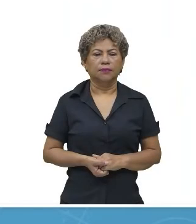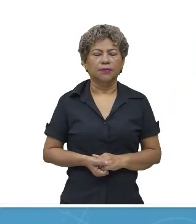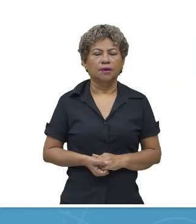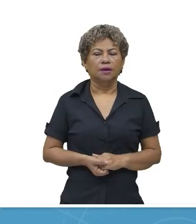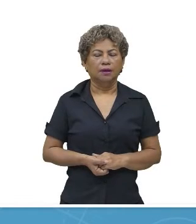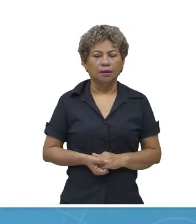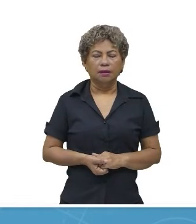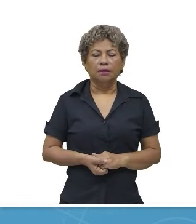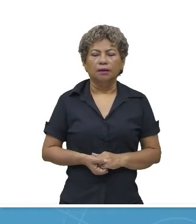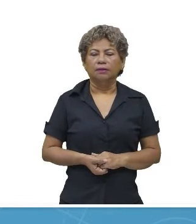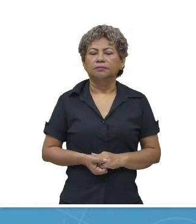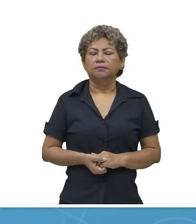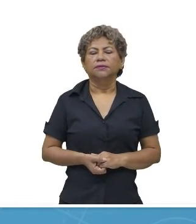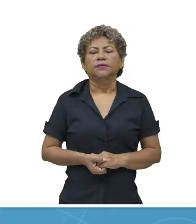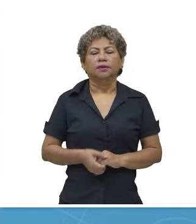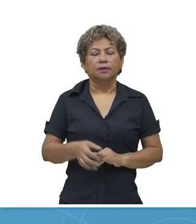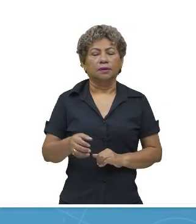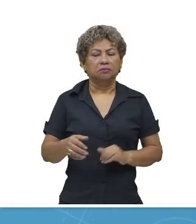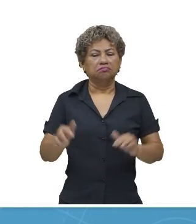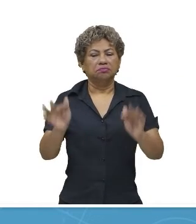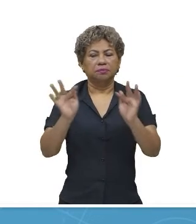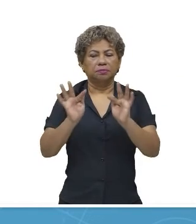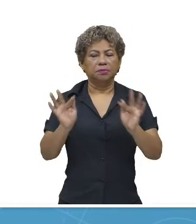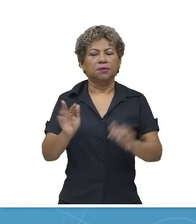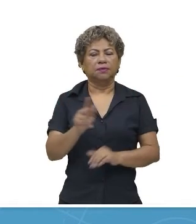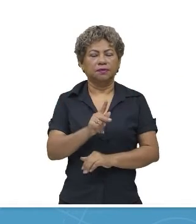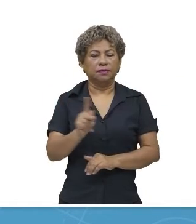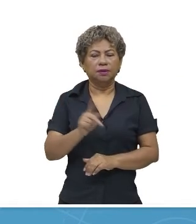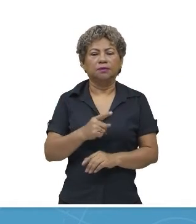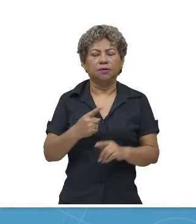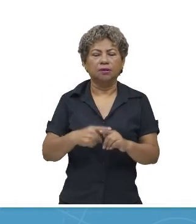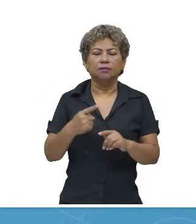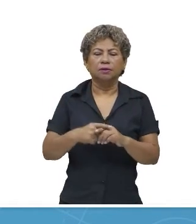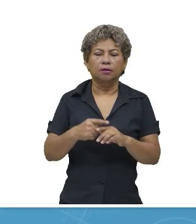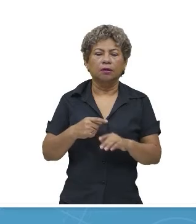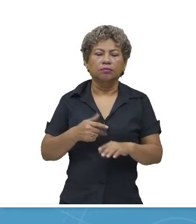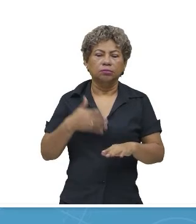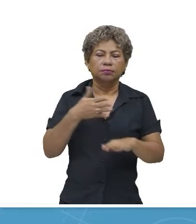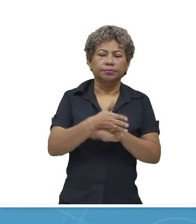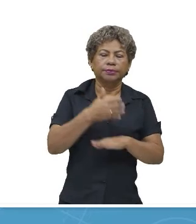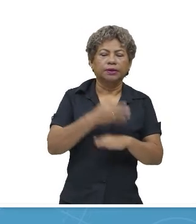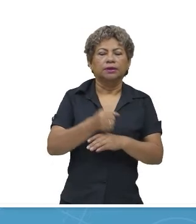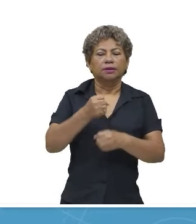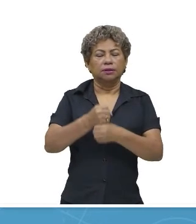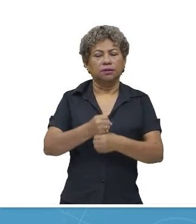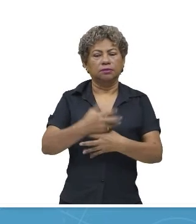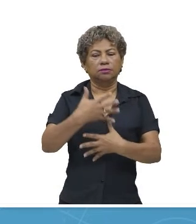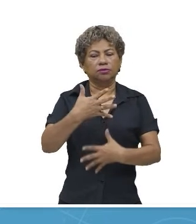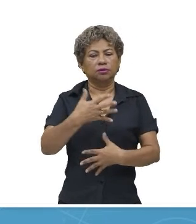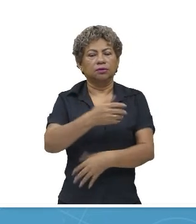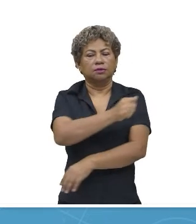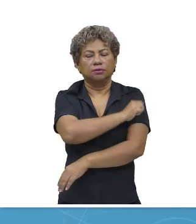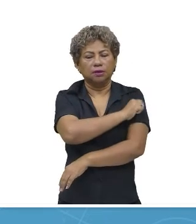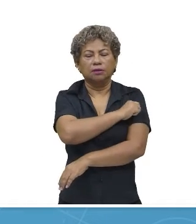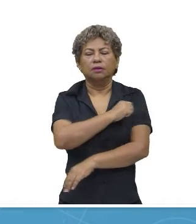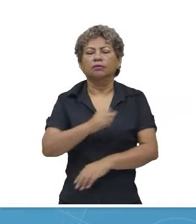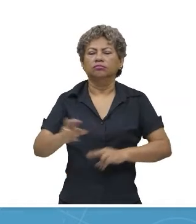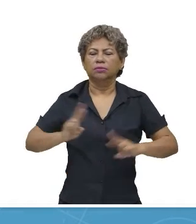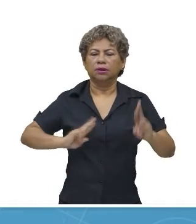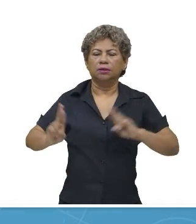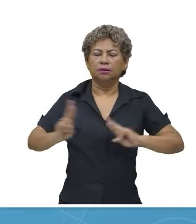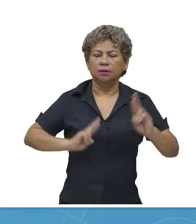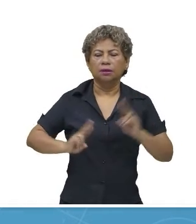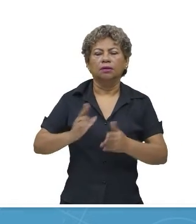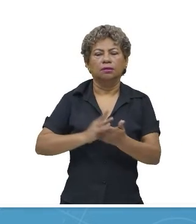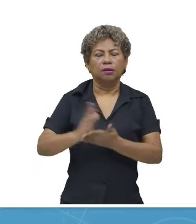bem, estou gostando de ver a participação de vocês no chat. Eu já vi que o Alexandre, a Eduarda e a Laura responderam a letra D,